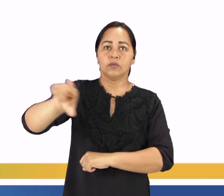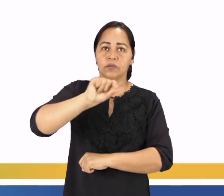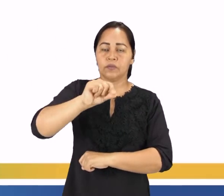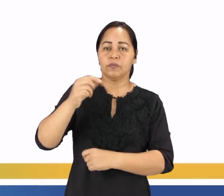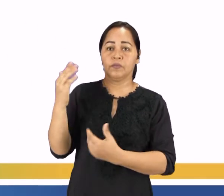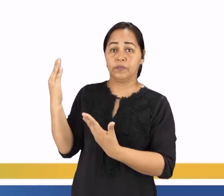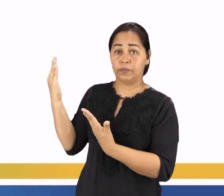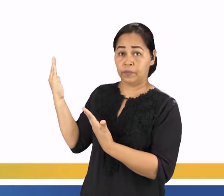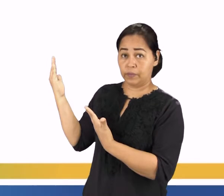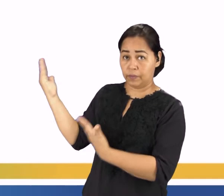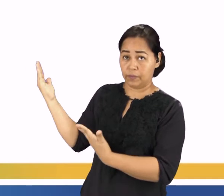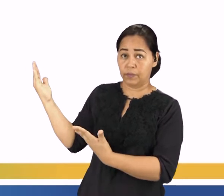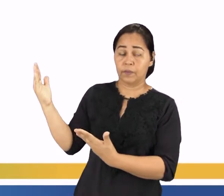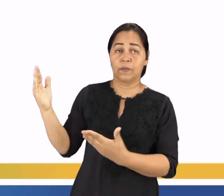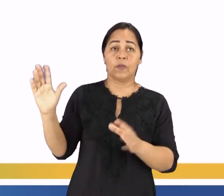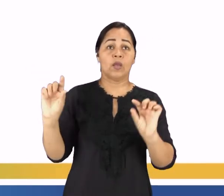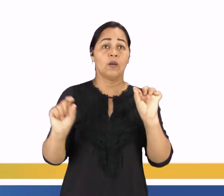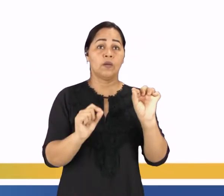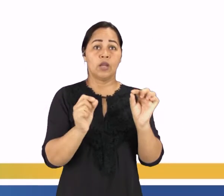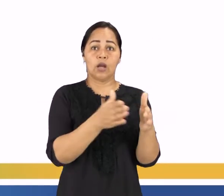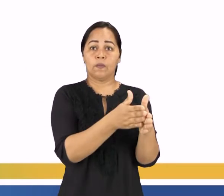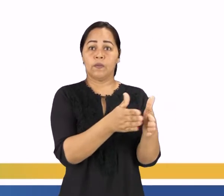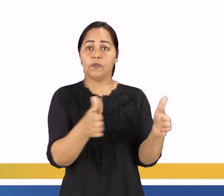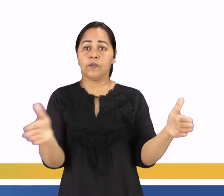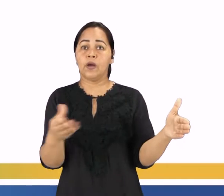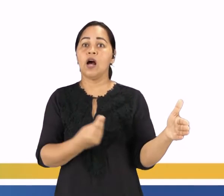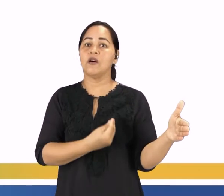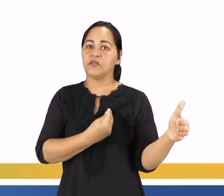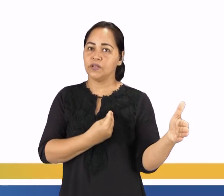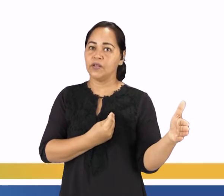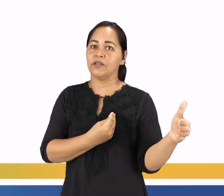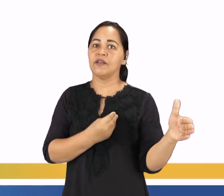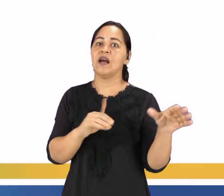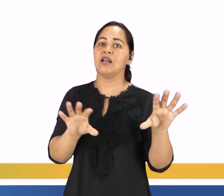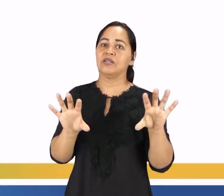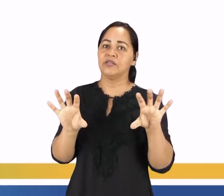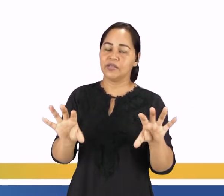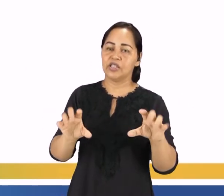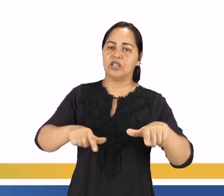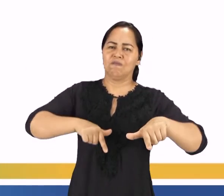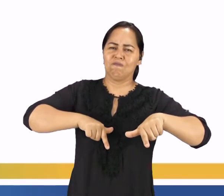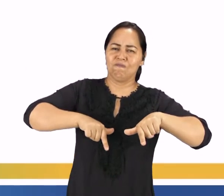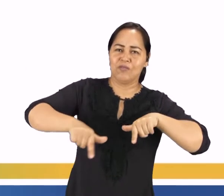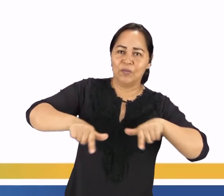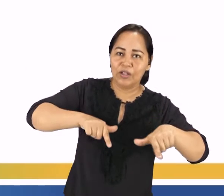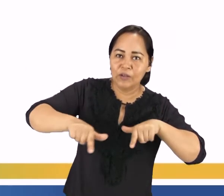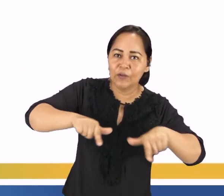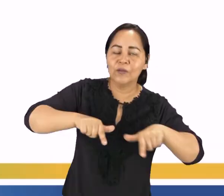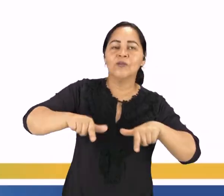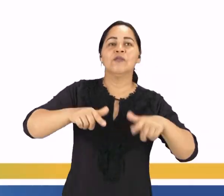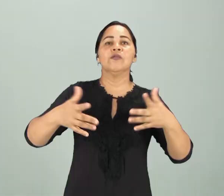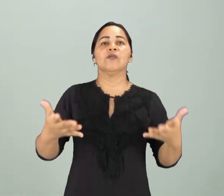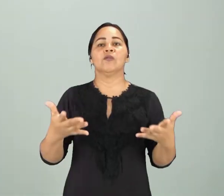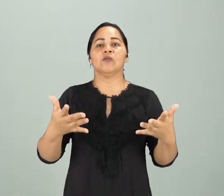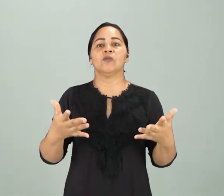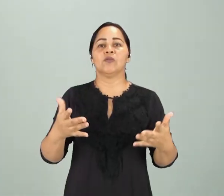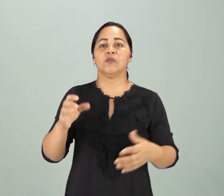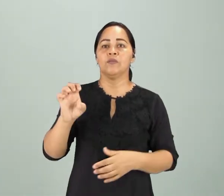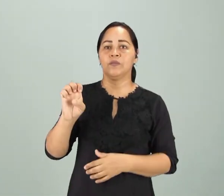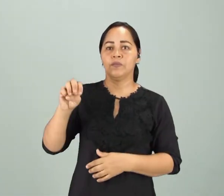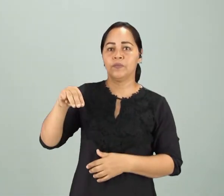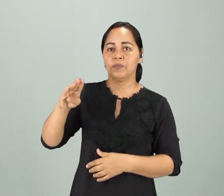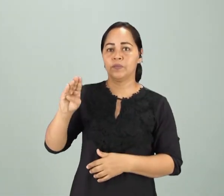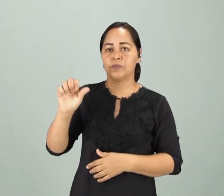aí, portanto, um ciclo, né, da vida de Neruda, onde ele trabalhou como embaixador,